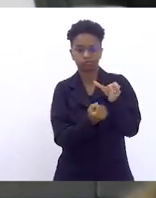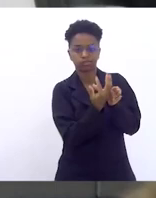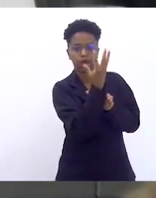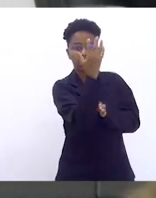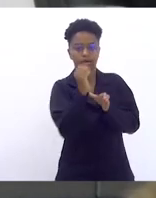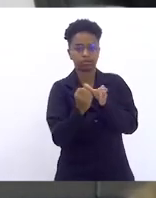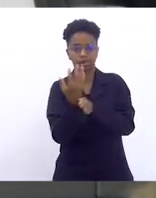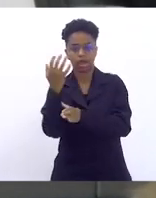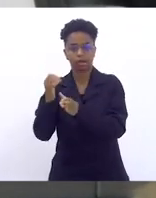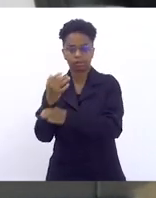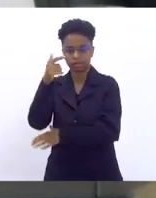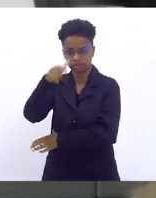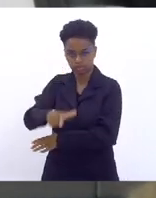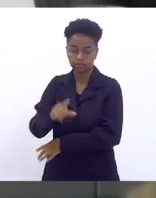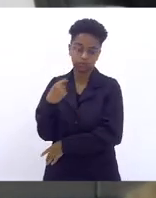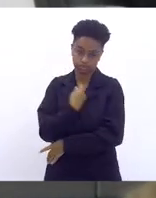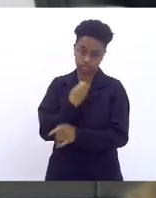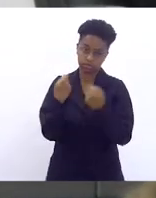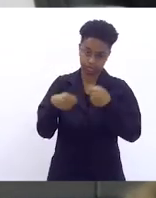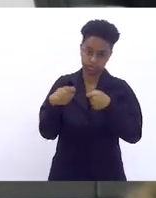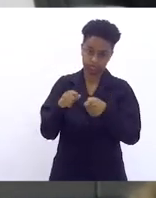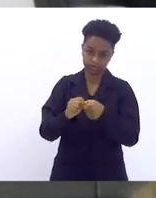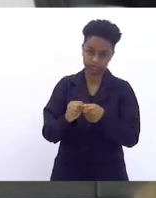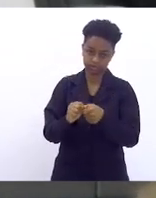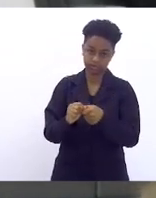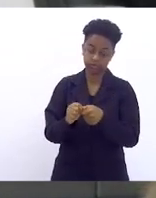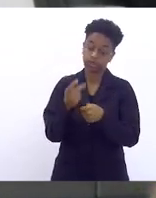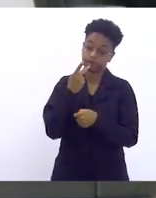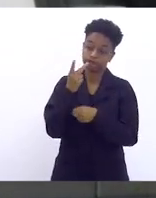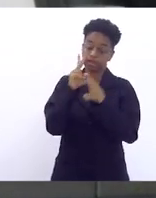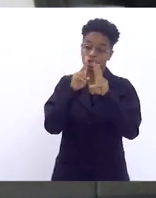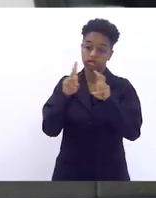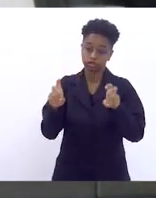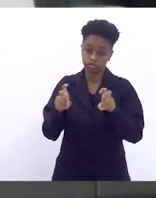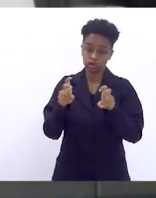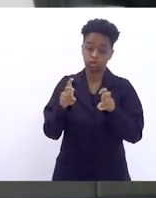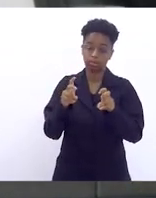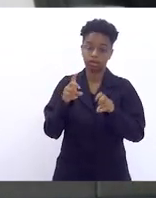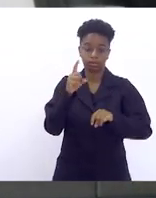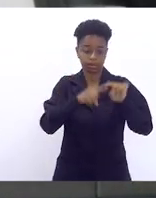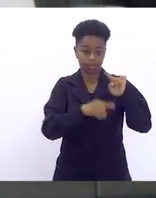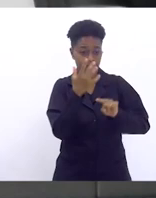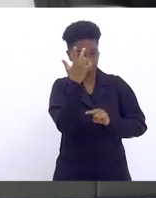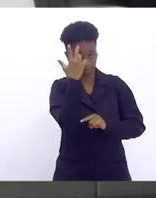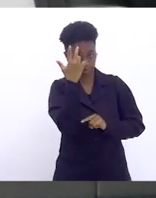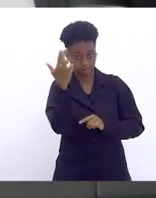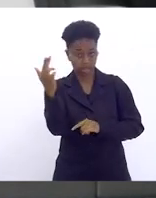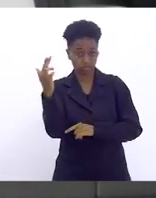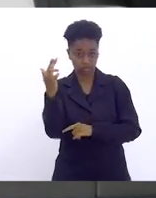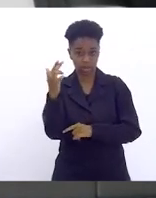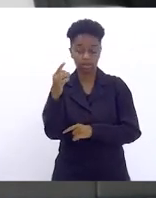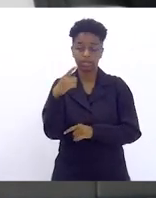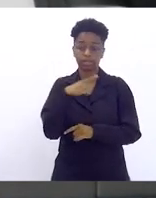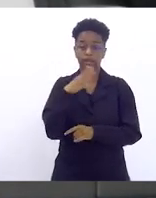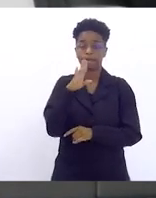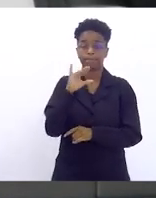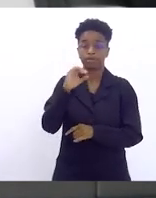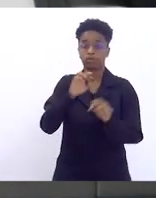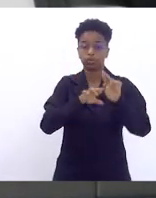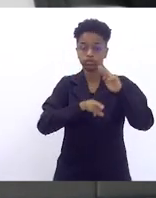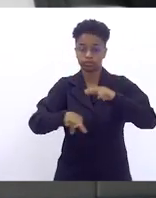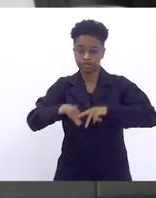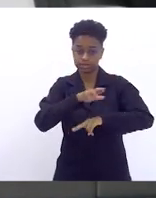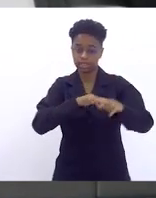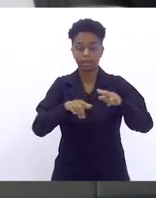fazer falando dos recursos naturais a questão da biodiversidade né especialmente a gestão